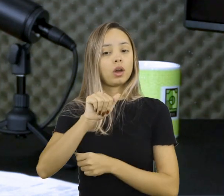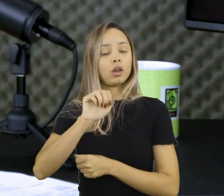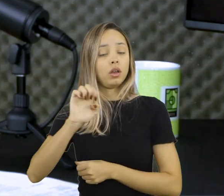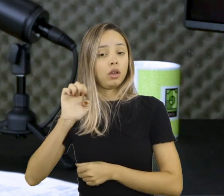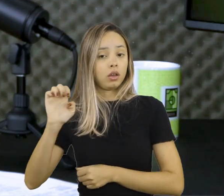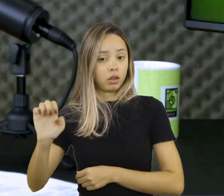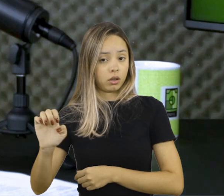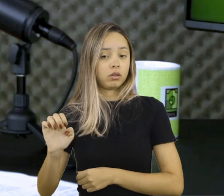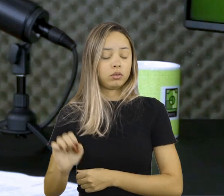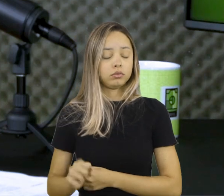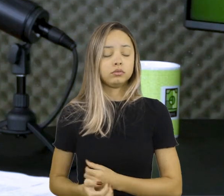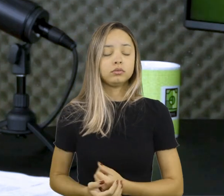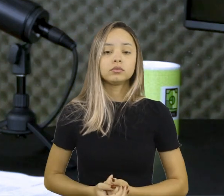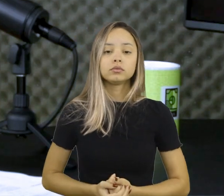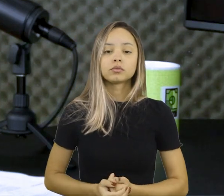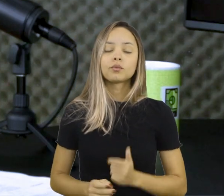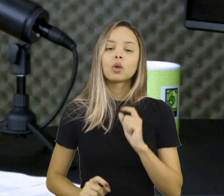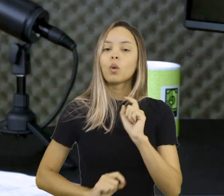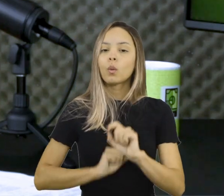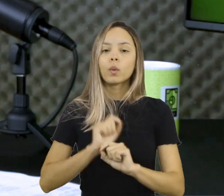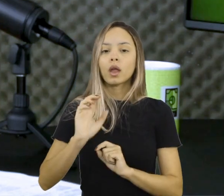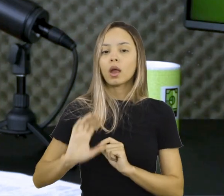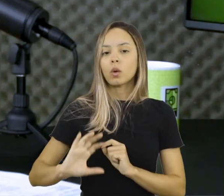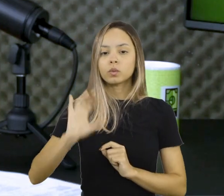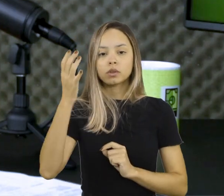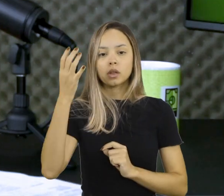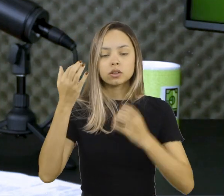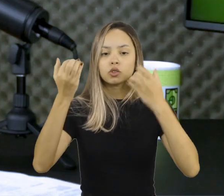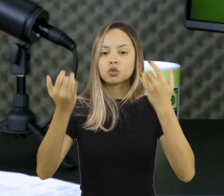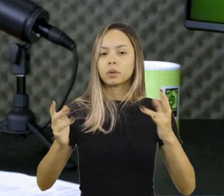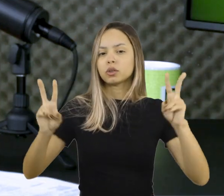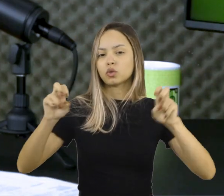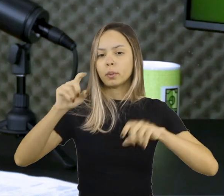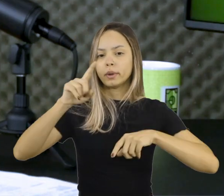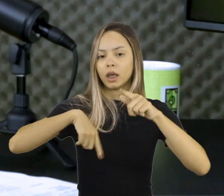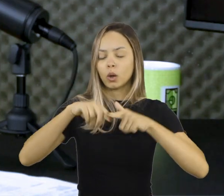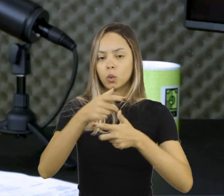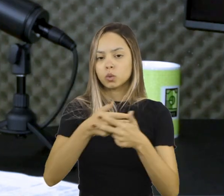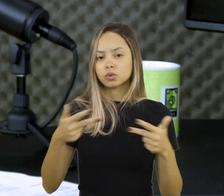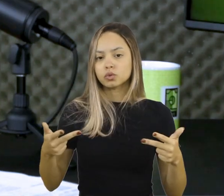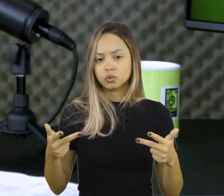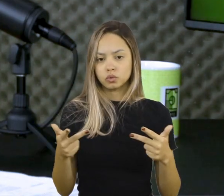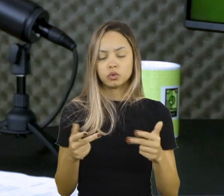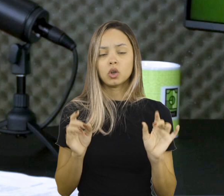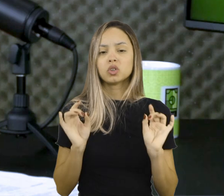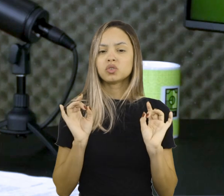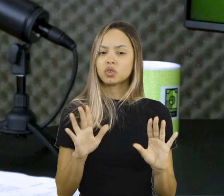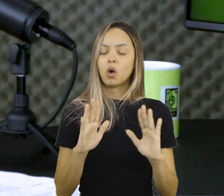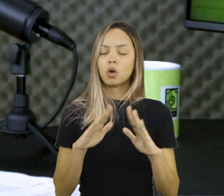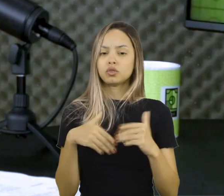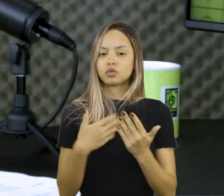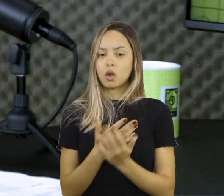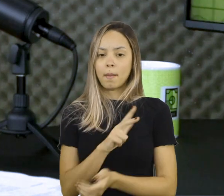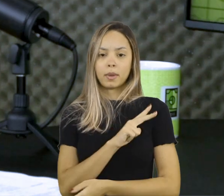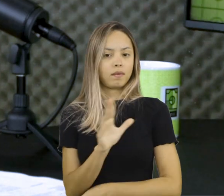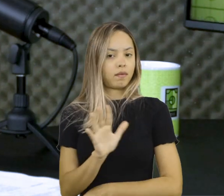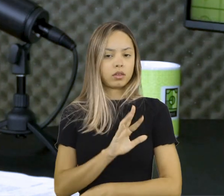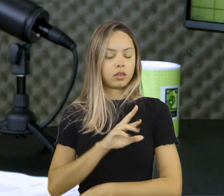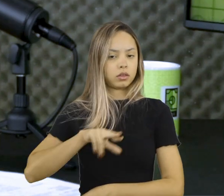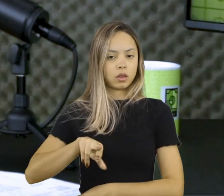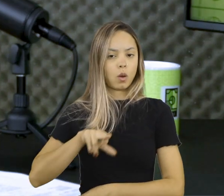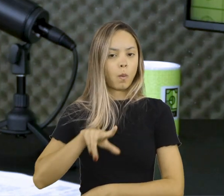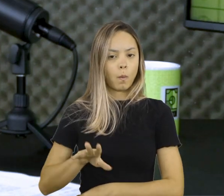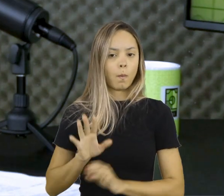e E aí o que que acontece falando de recursos E aí não é só pra escola privada aqui vai também um